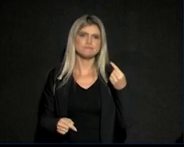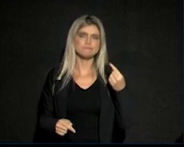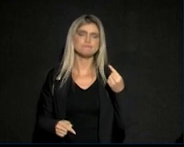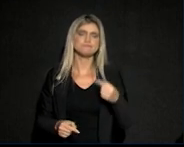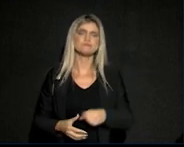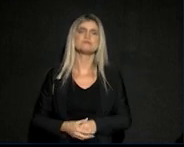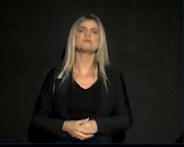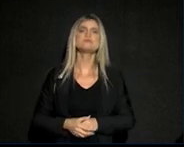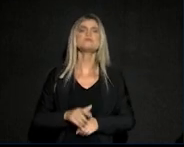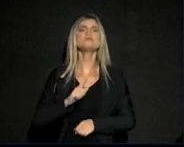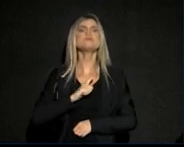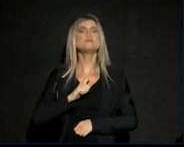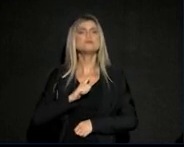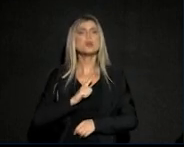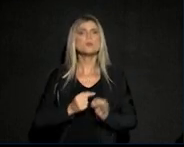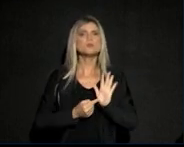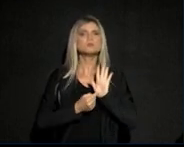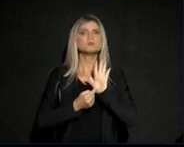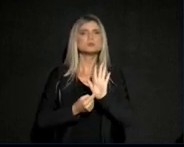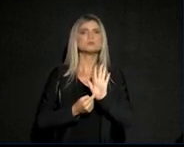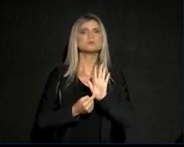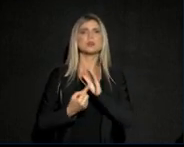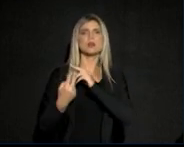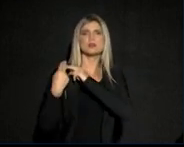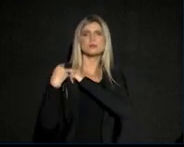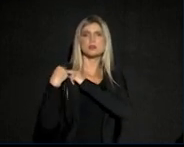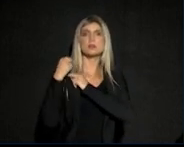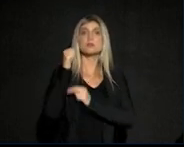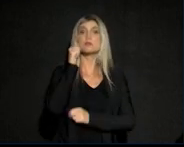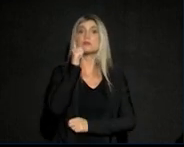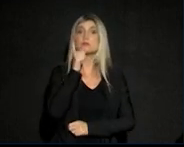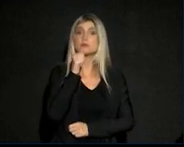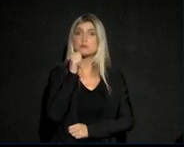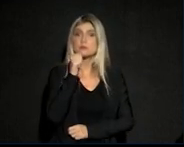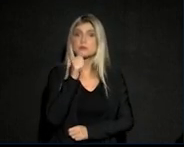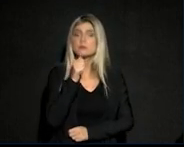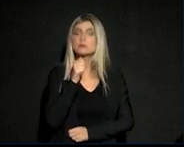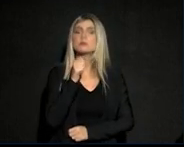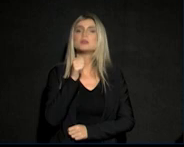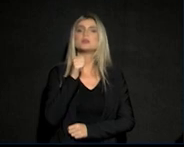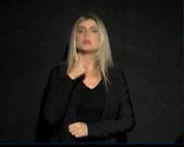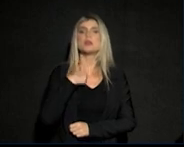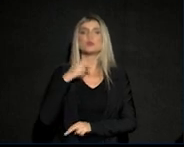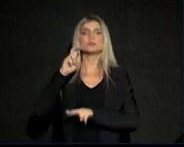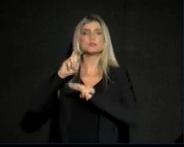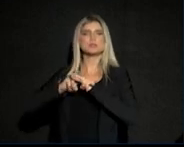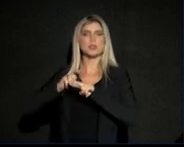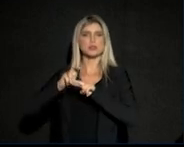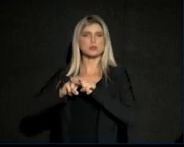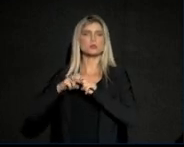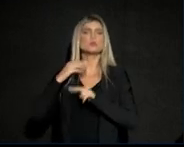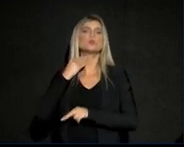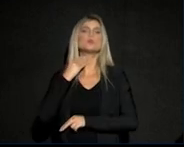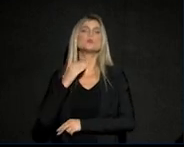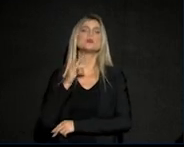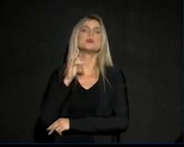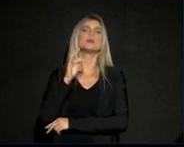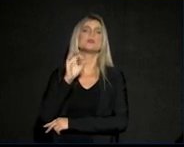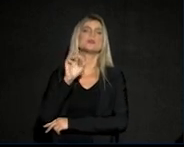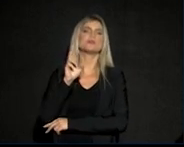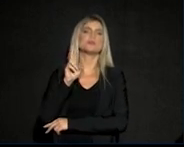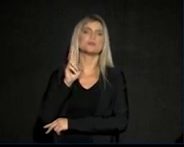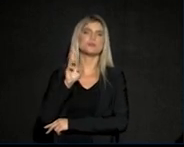agora tem uma representação feminina e hoje dos 20 maiores bancos eu sento lá na febraban com saúde Só Tem Eu